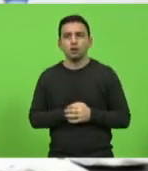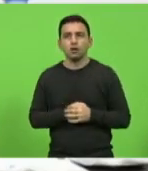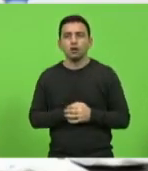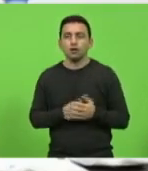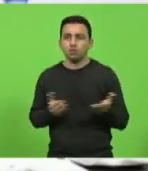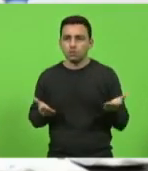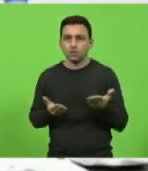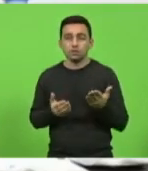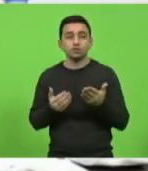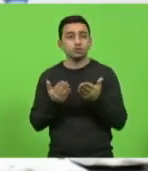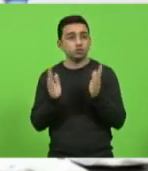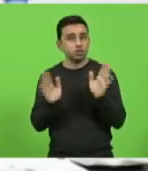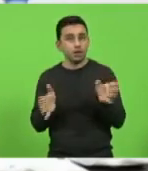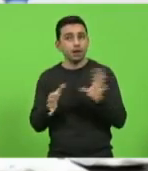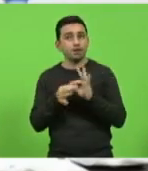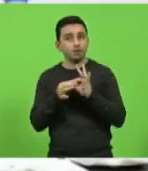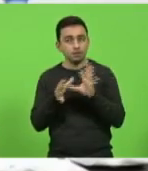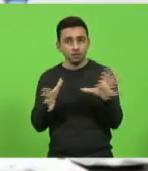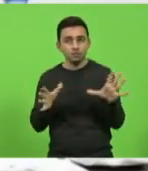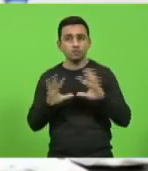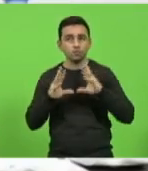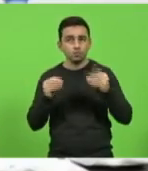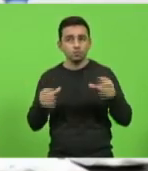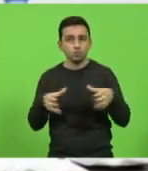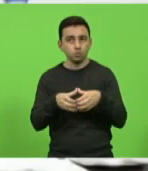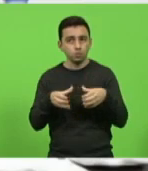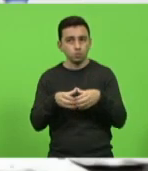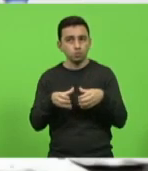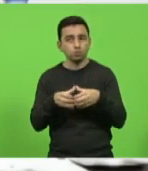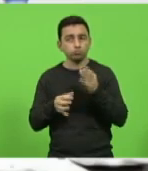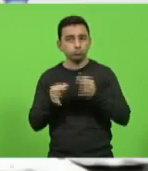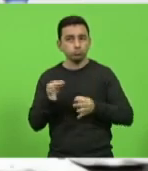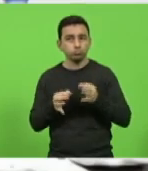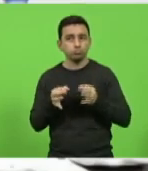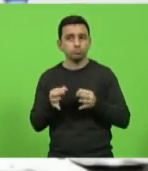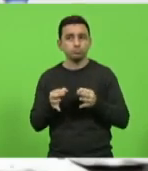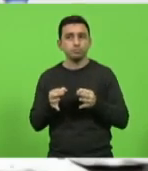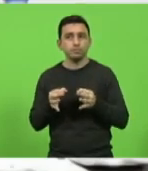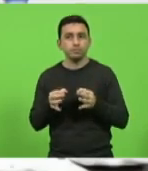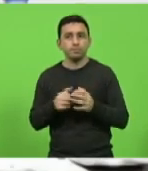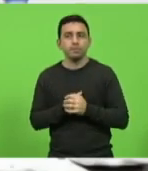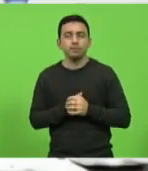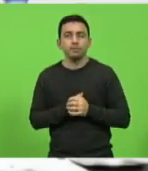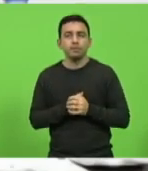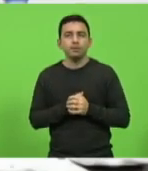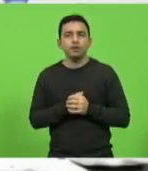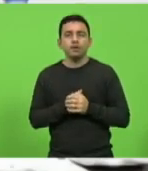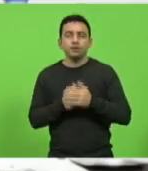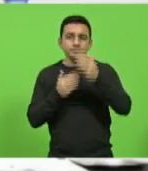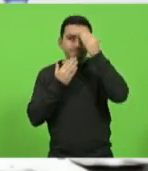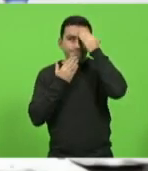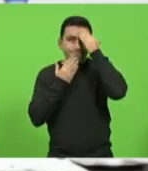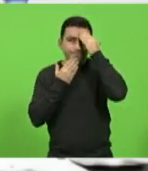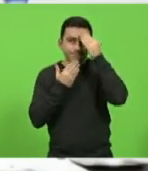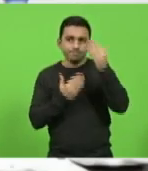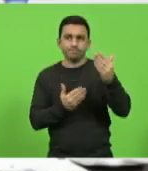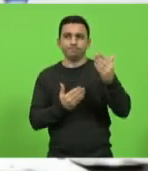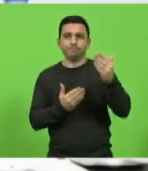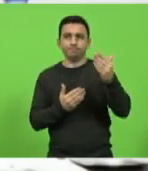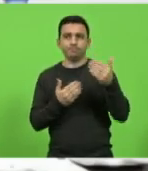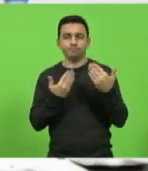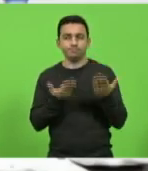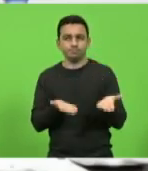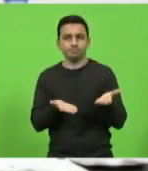permissão de todos os membros do tribunal fazer uma um agradecimento a